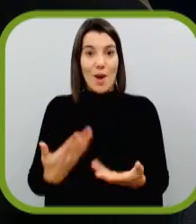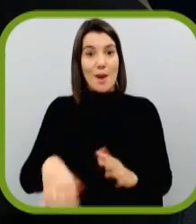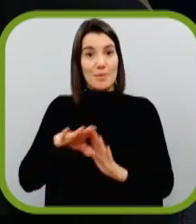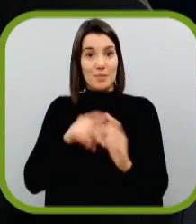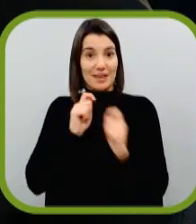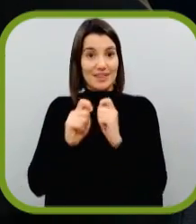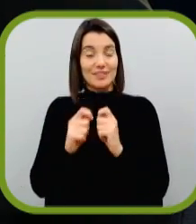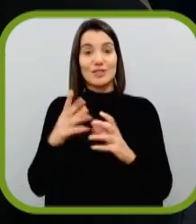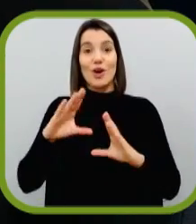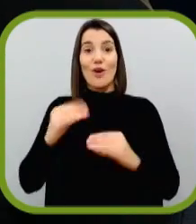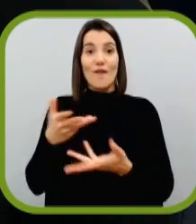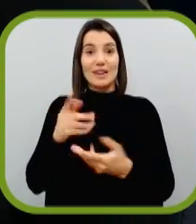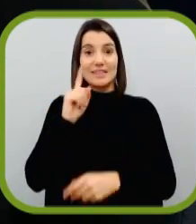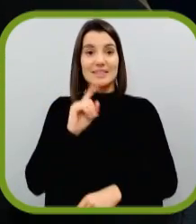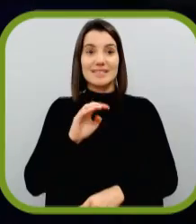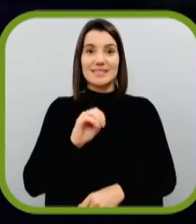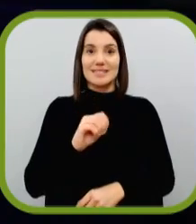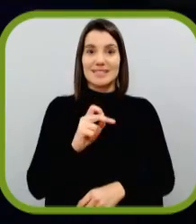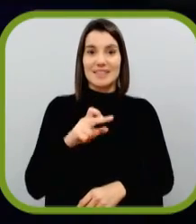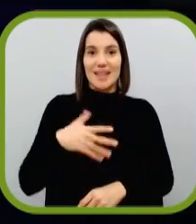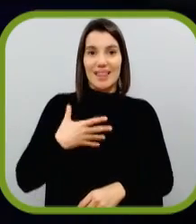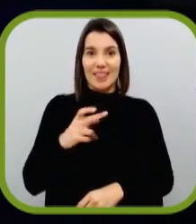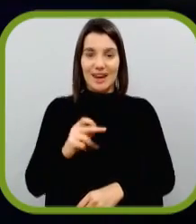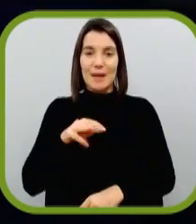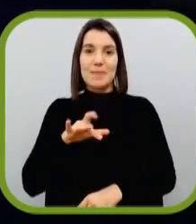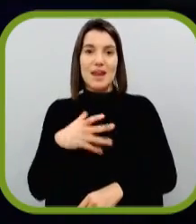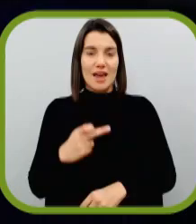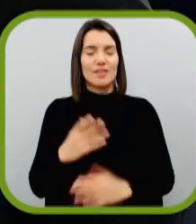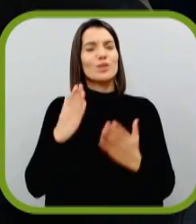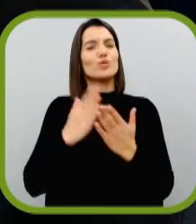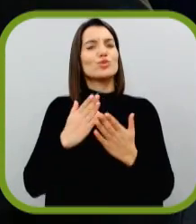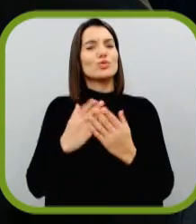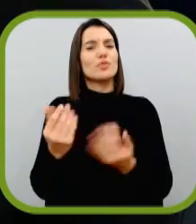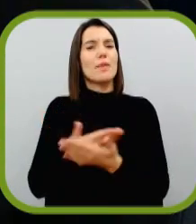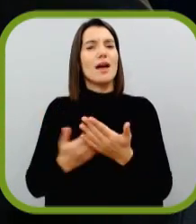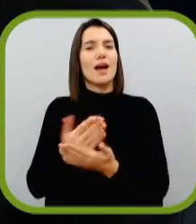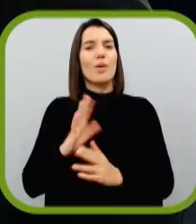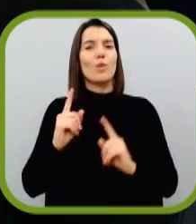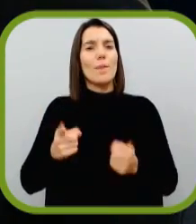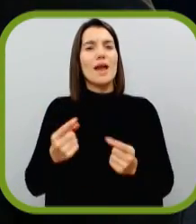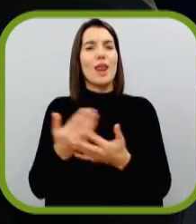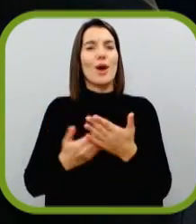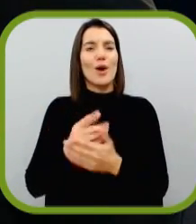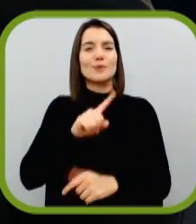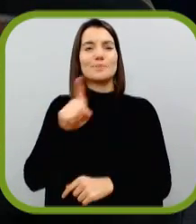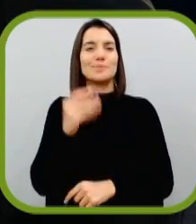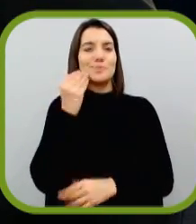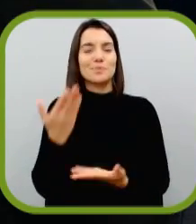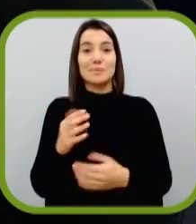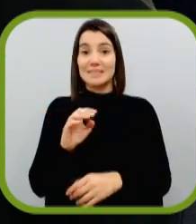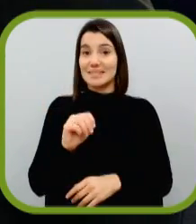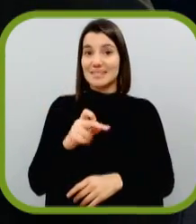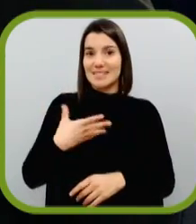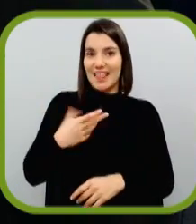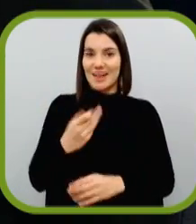Neste Panorâmica vamos estar à conversa com Sandra Miranda sobre o papel dos estudos de mercado no momento em que se inicia um negócio. Sandra, muito obrigada